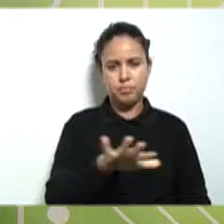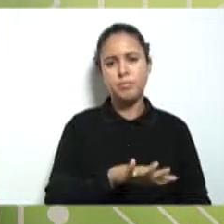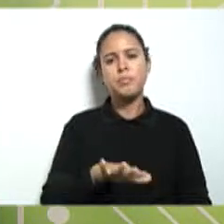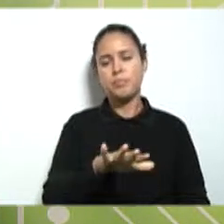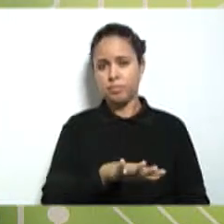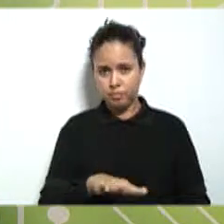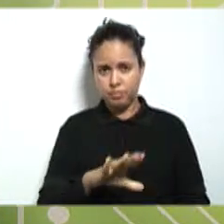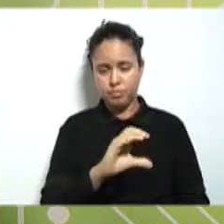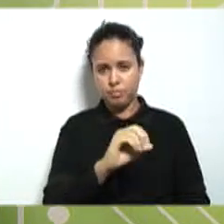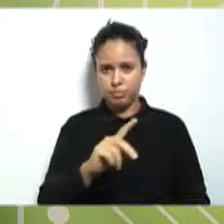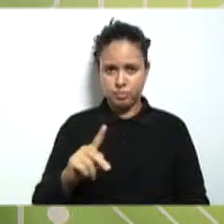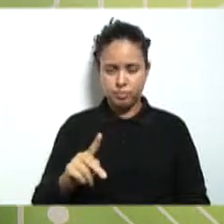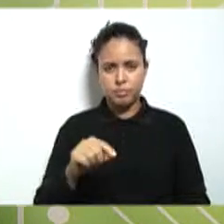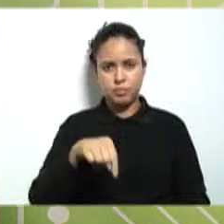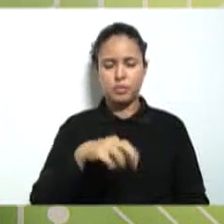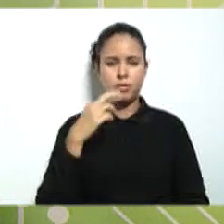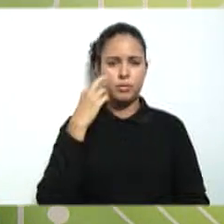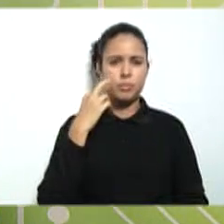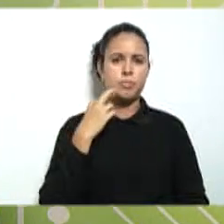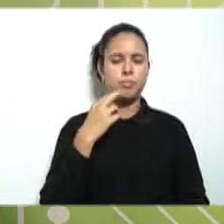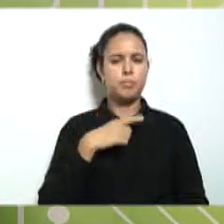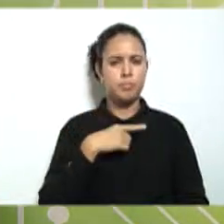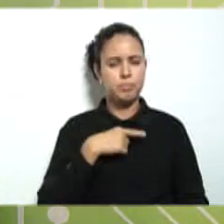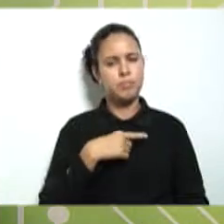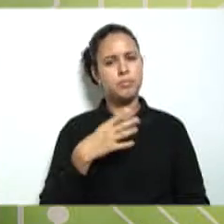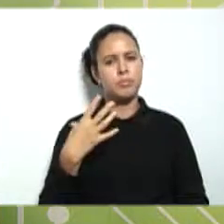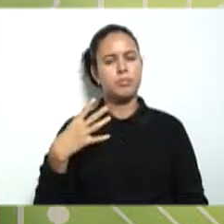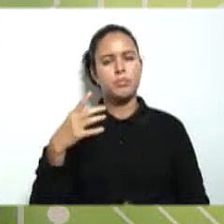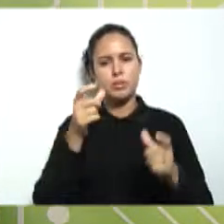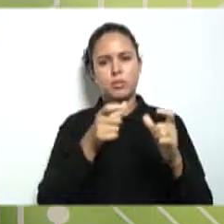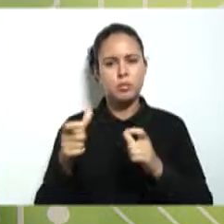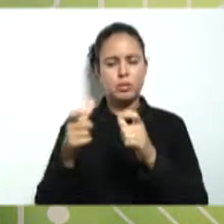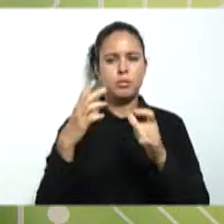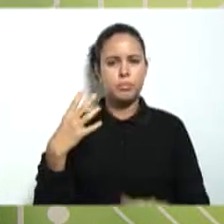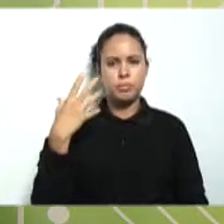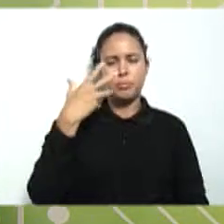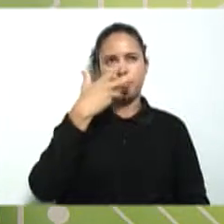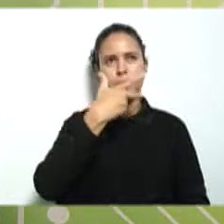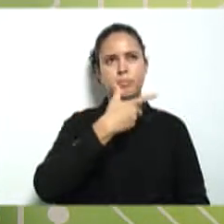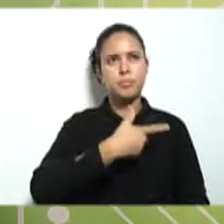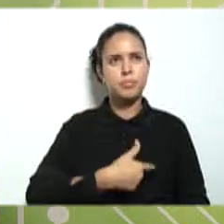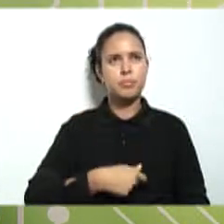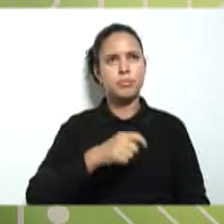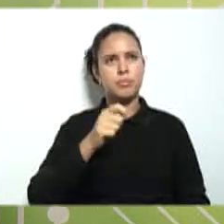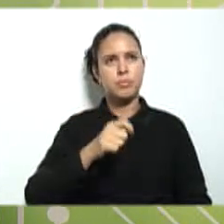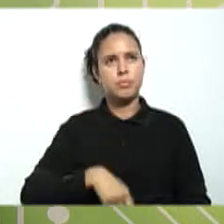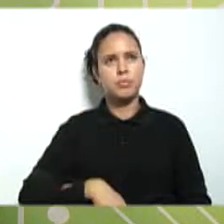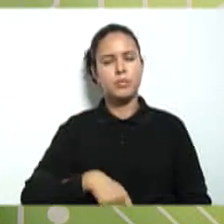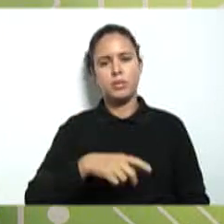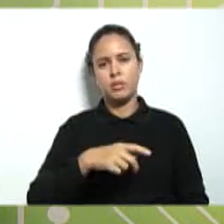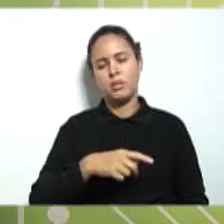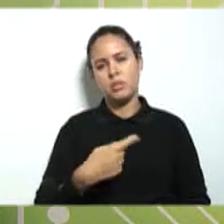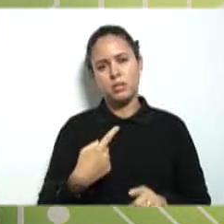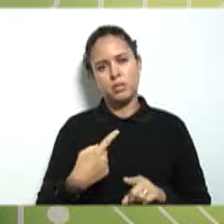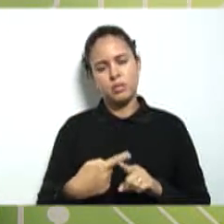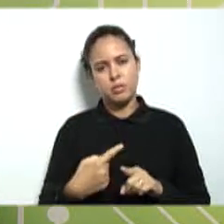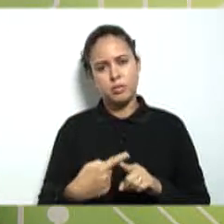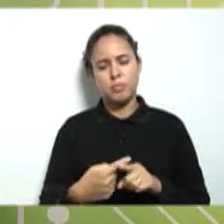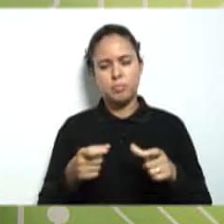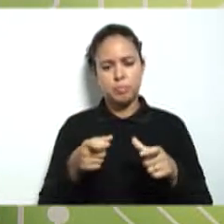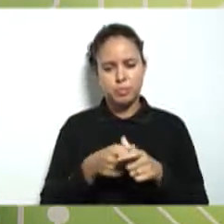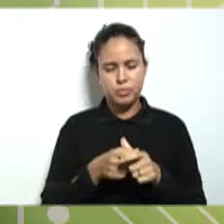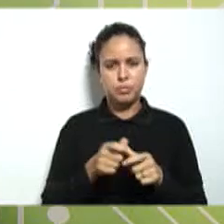econômica. Rondônia mesmo, que tem tantas belezas maravilhosas para ser explorado pelo turismo e que tão pouca coisa ainda é feito, né?